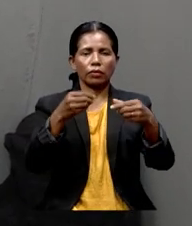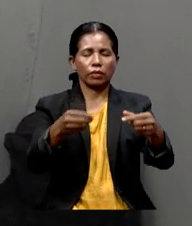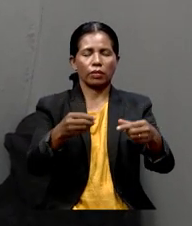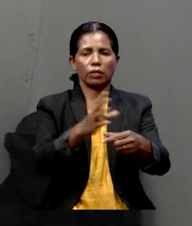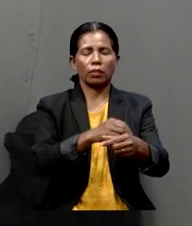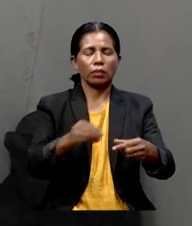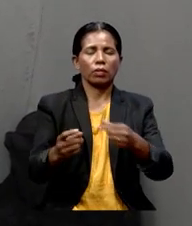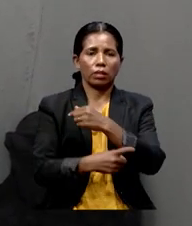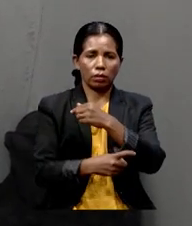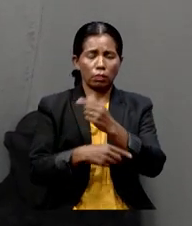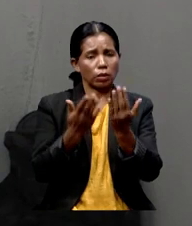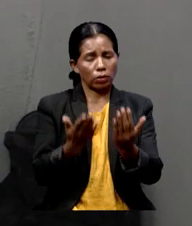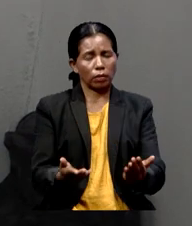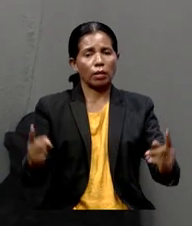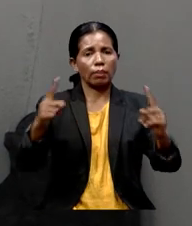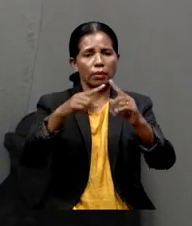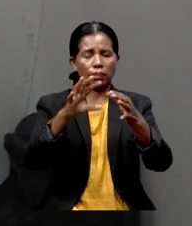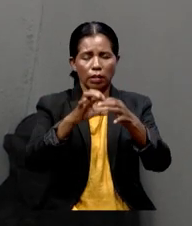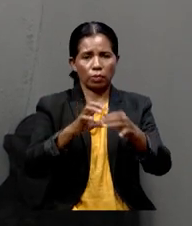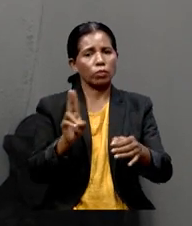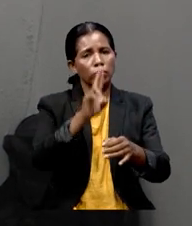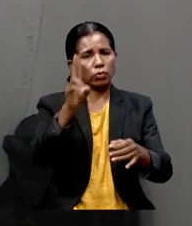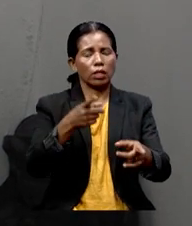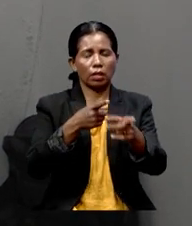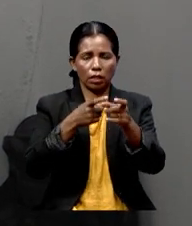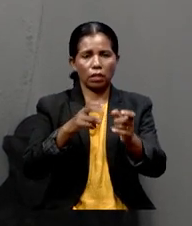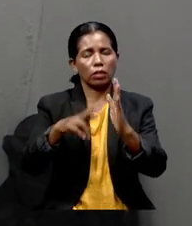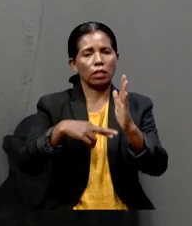ba membro ne be maka utiliza sala ni regra